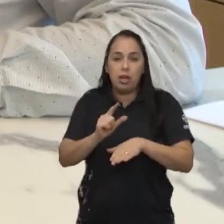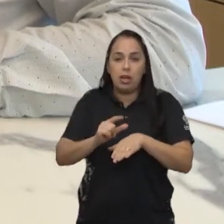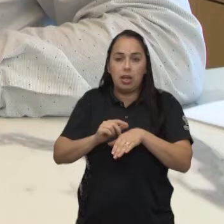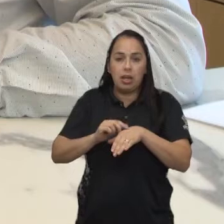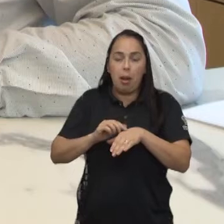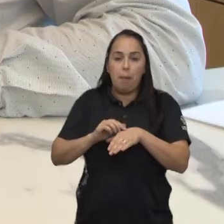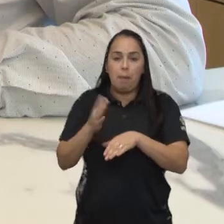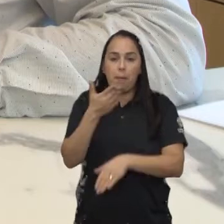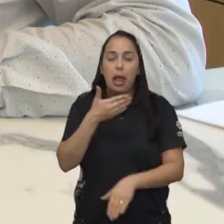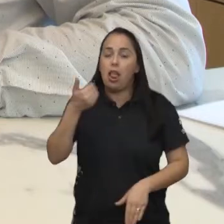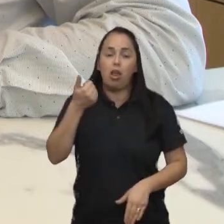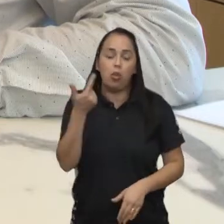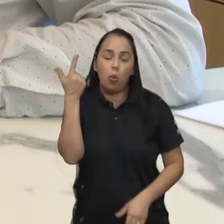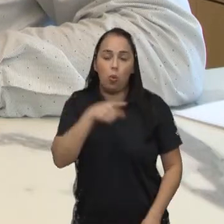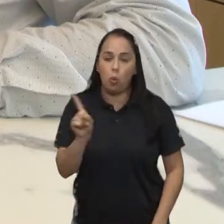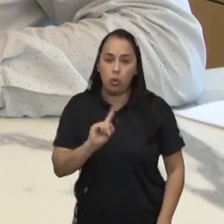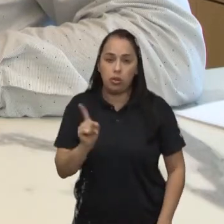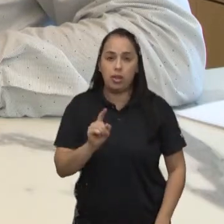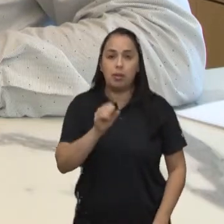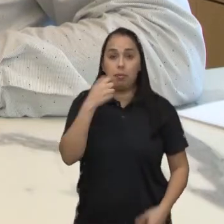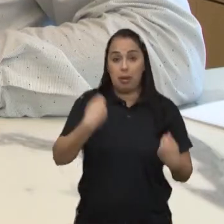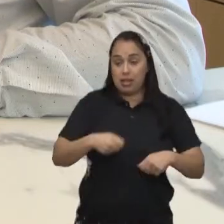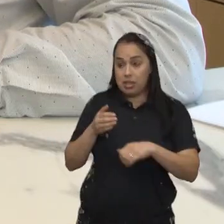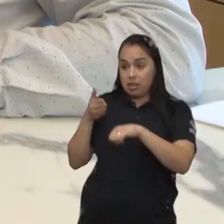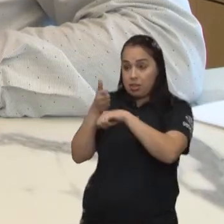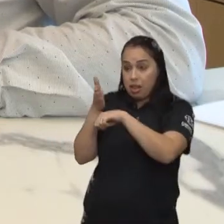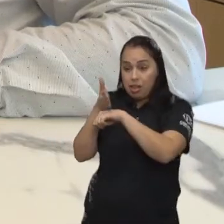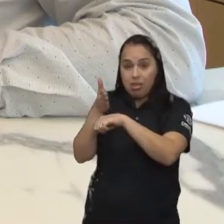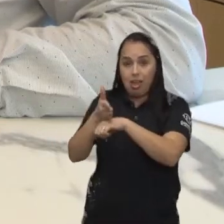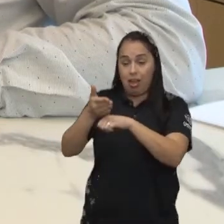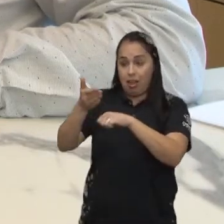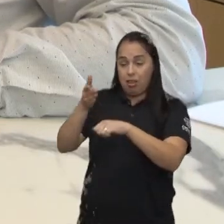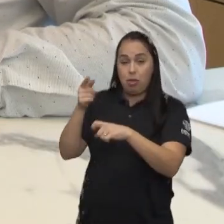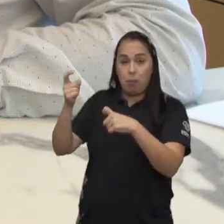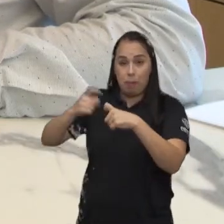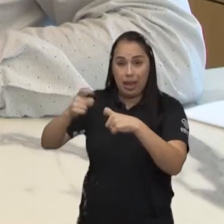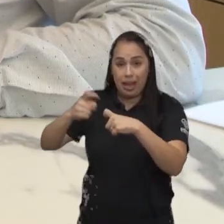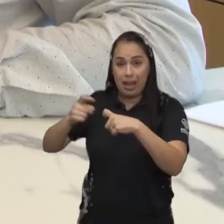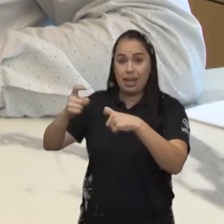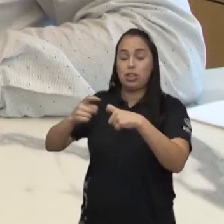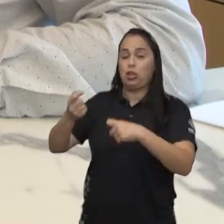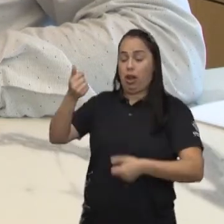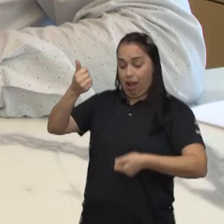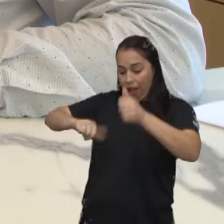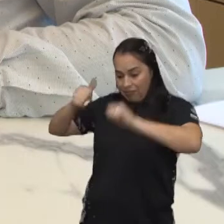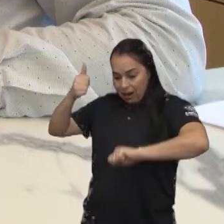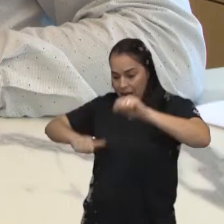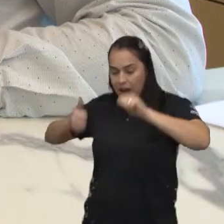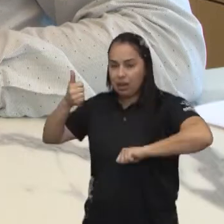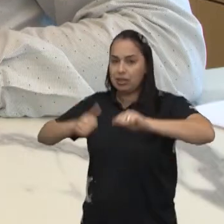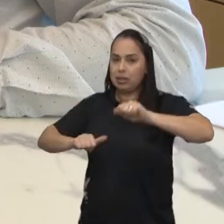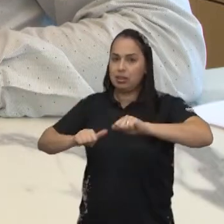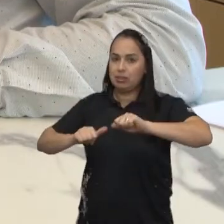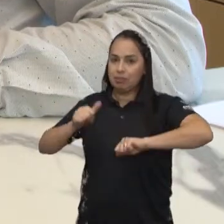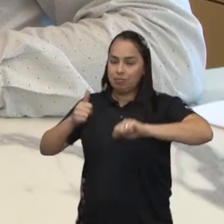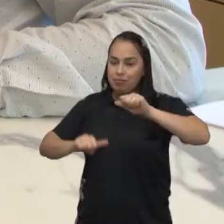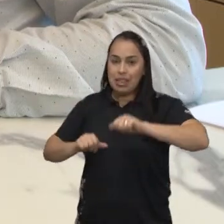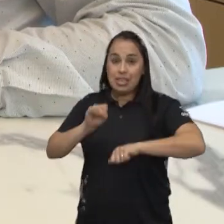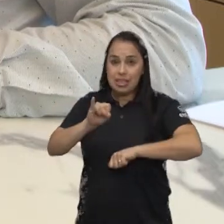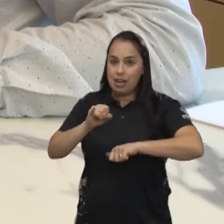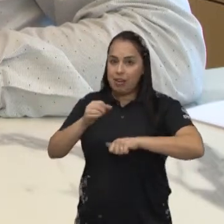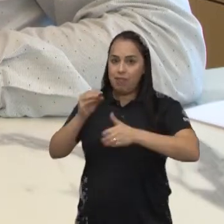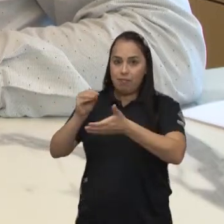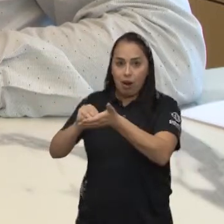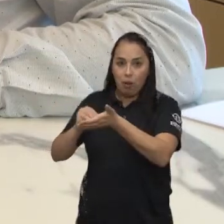resposta adequada se essa pessoa não vai com frequência ao médico não faz às reavaliações e não faz esse ajuste é um